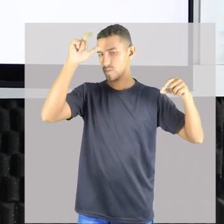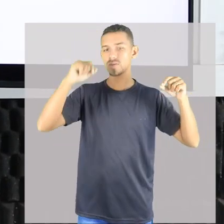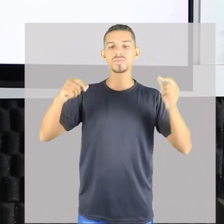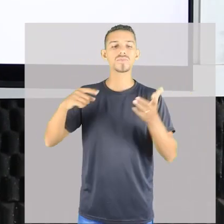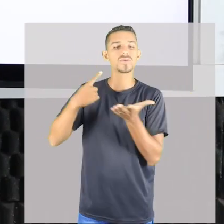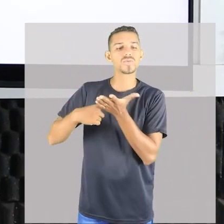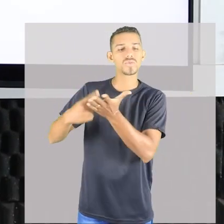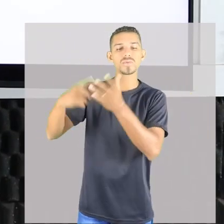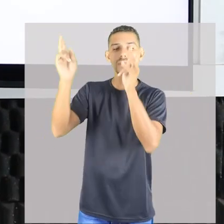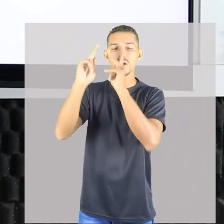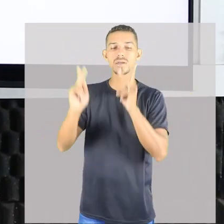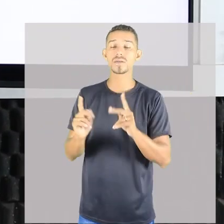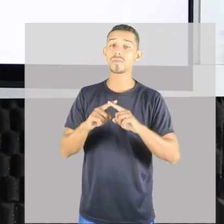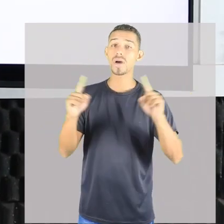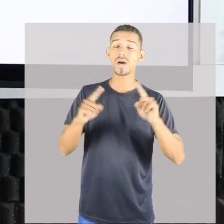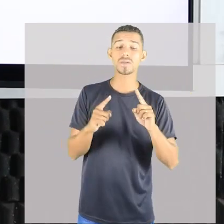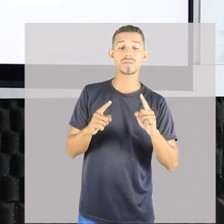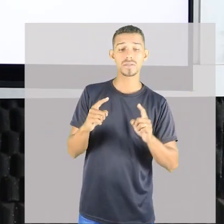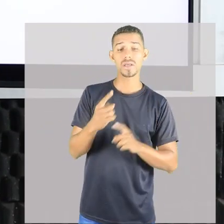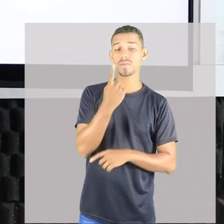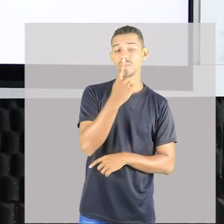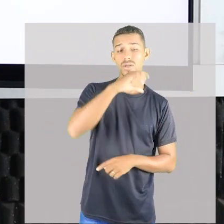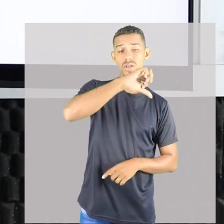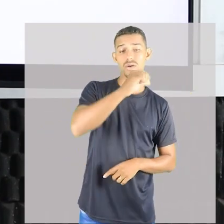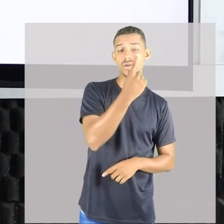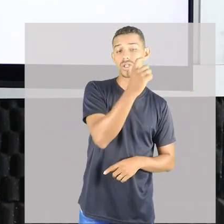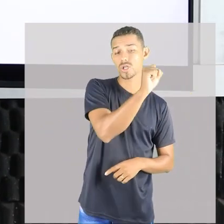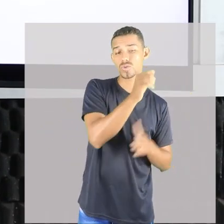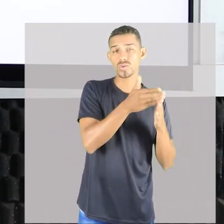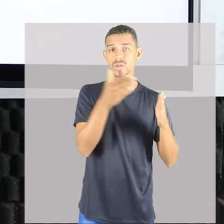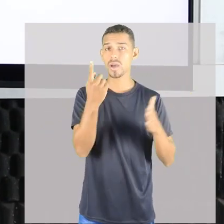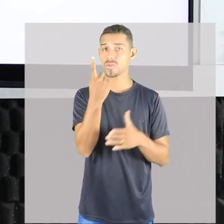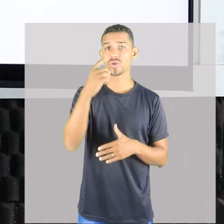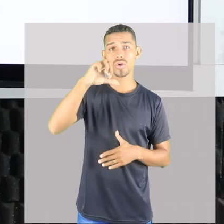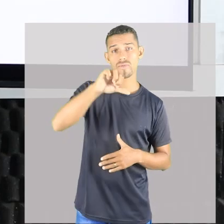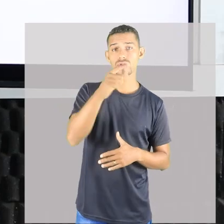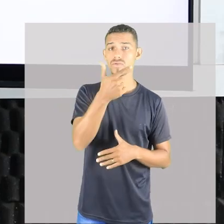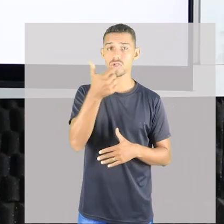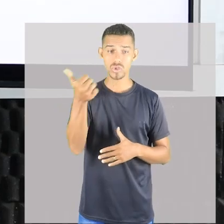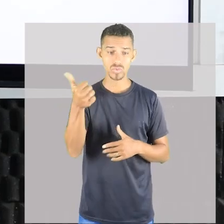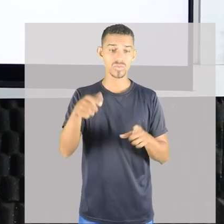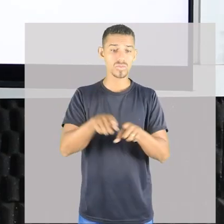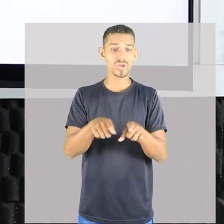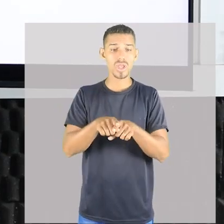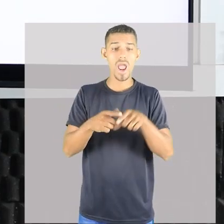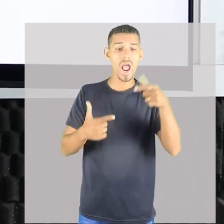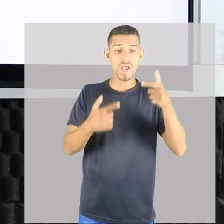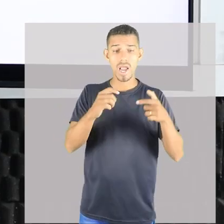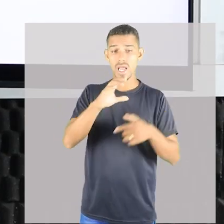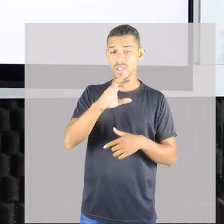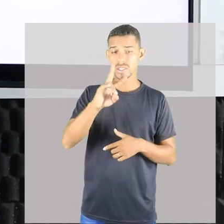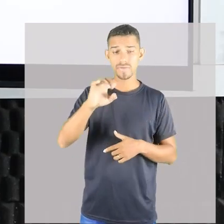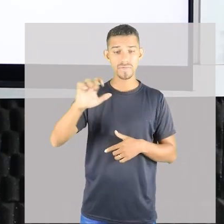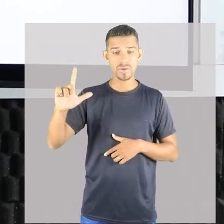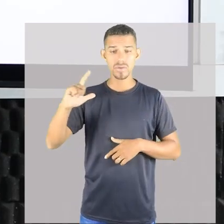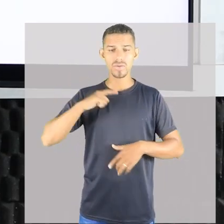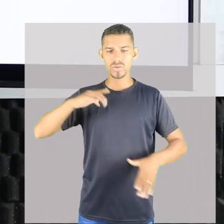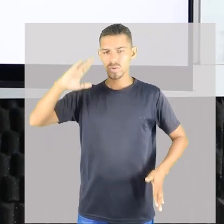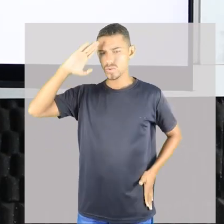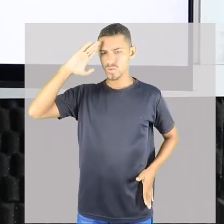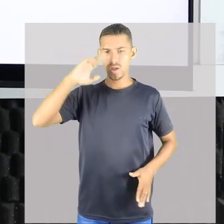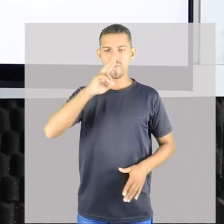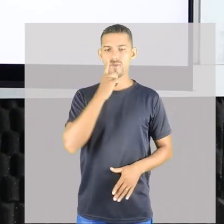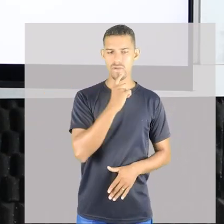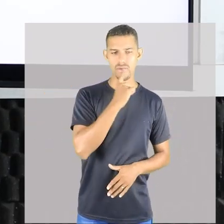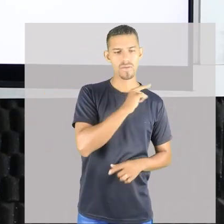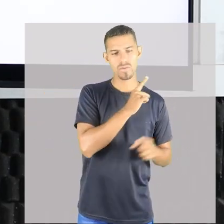que em 1918 a 1921 você tem a Guerra Civil. O Exército Vermelho, liderado por Leon Trotsky, vence as